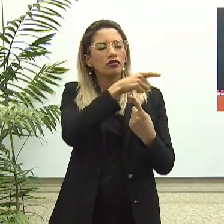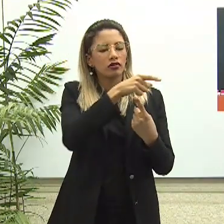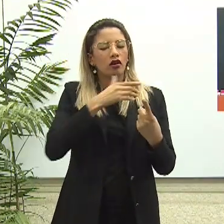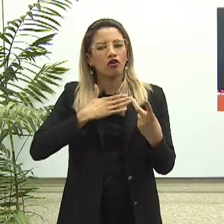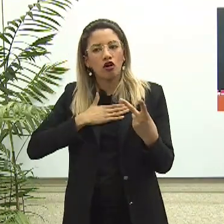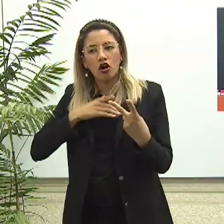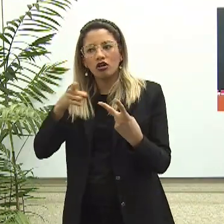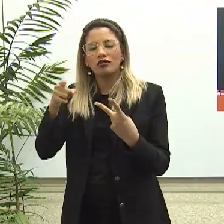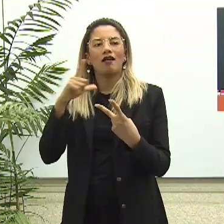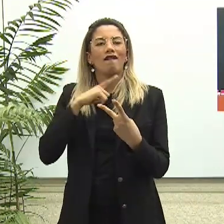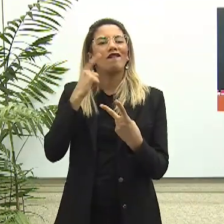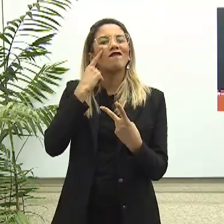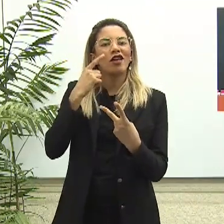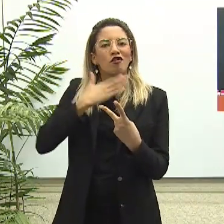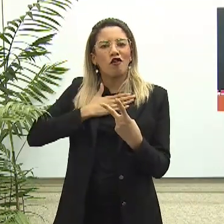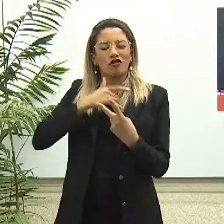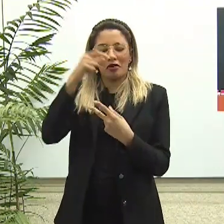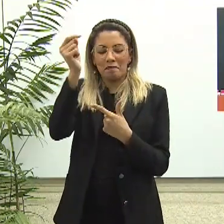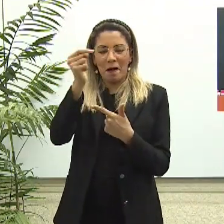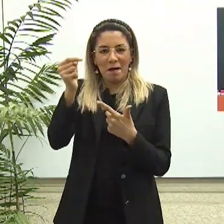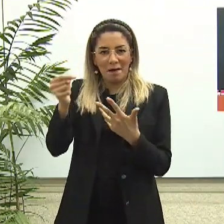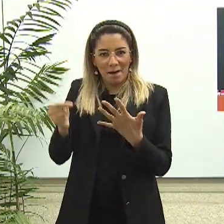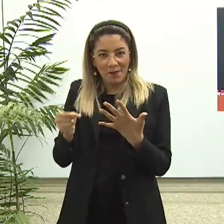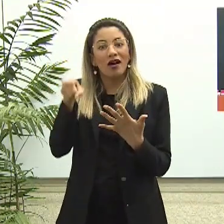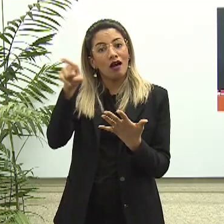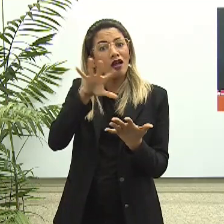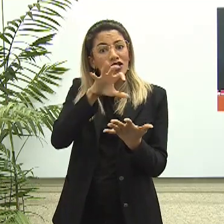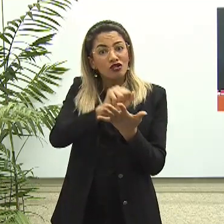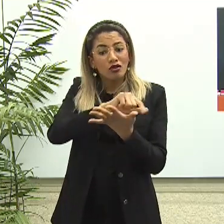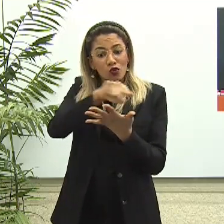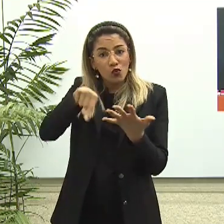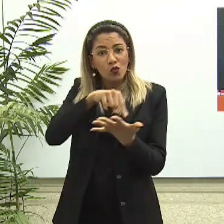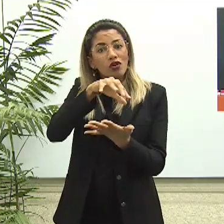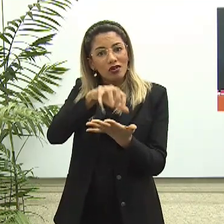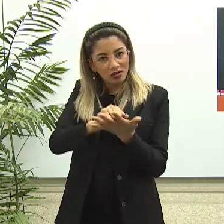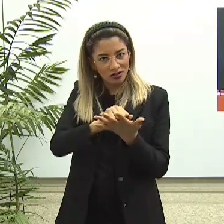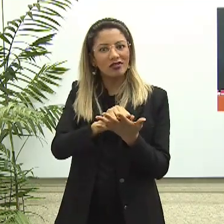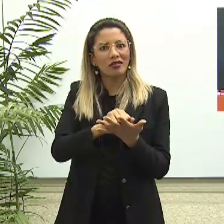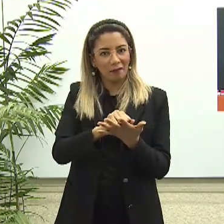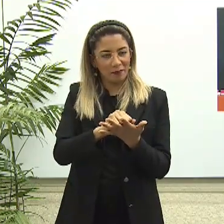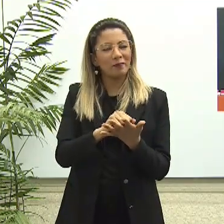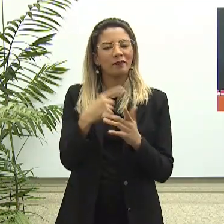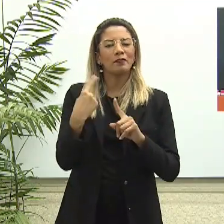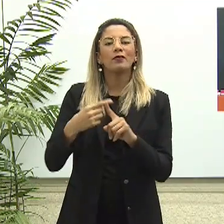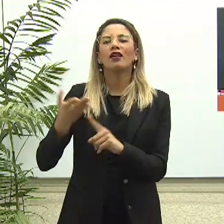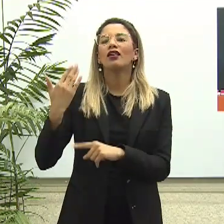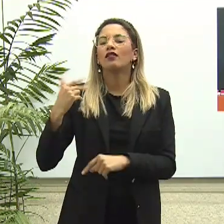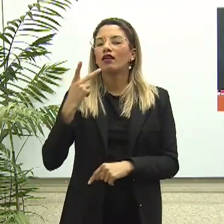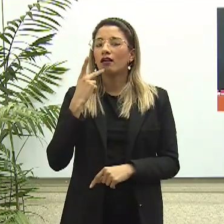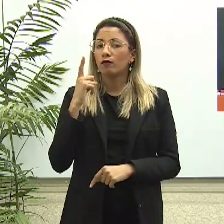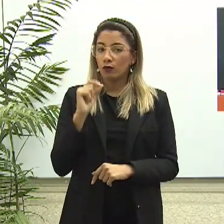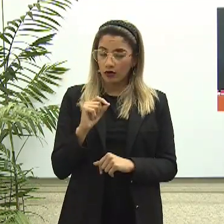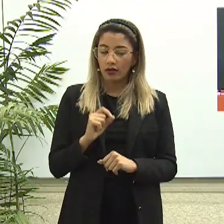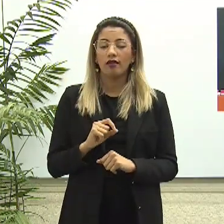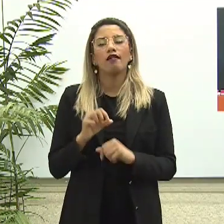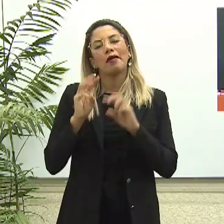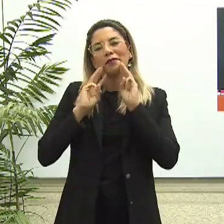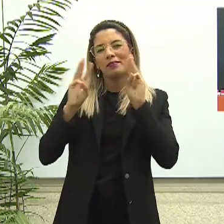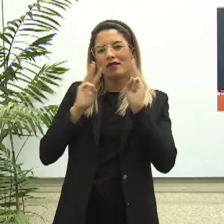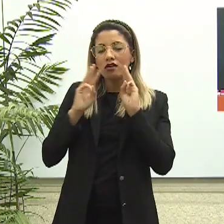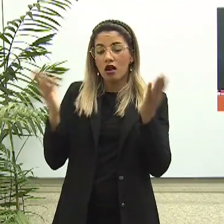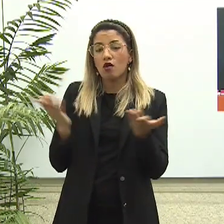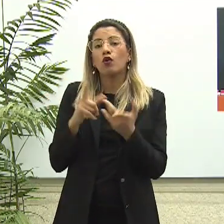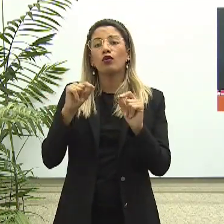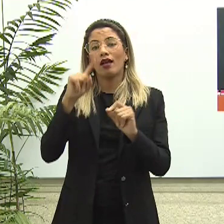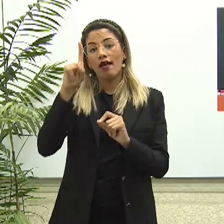consegue fazer fazer algo com muito mais precisão do que do que o marketing fazia antes que é algo que a gente chama de predição de comportamento